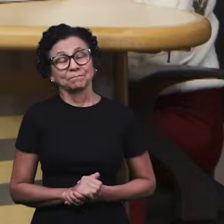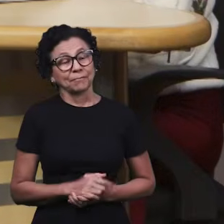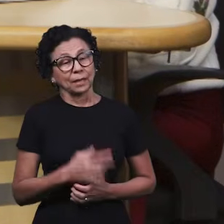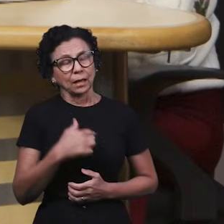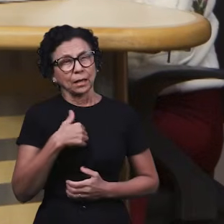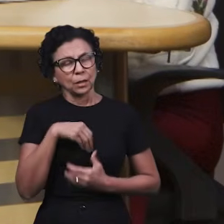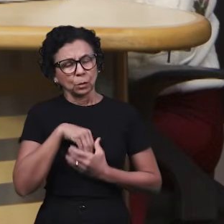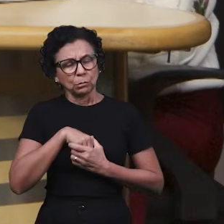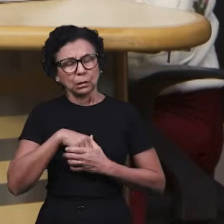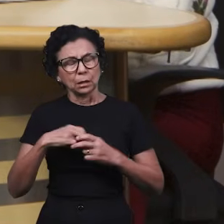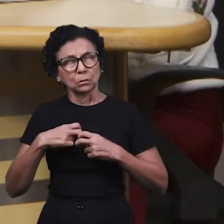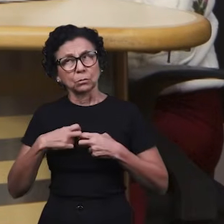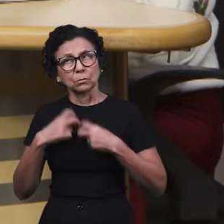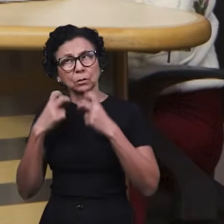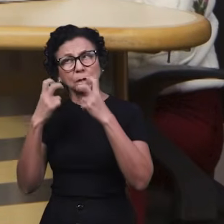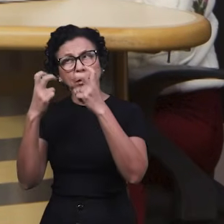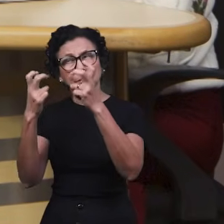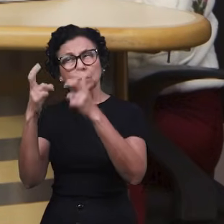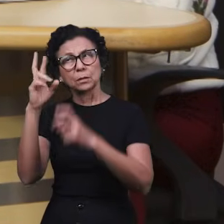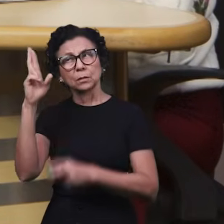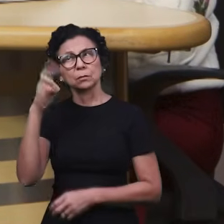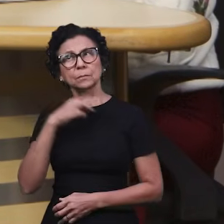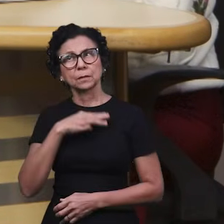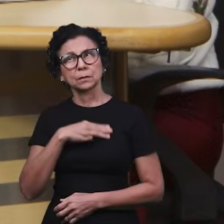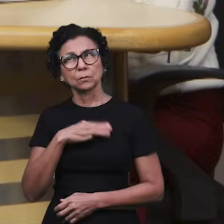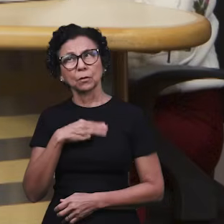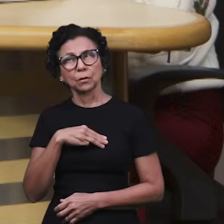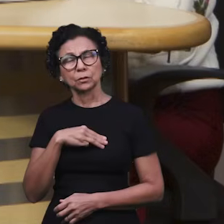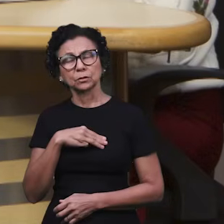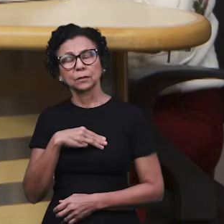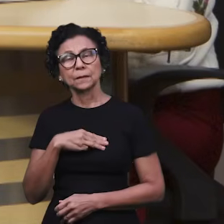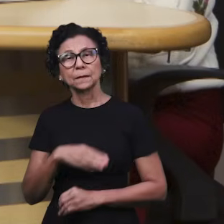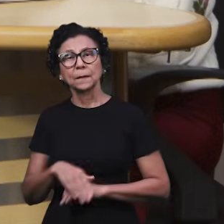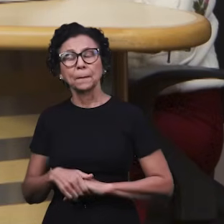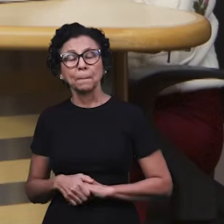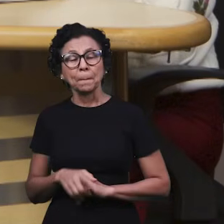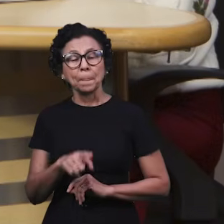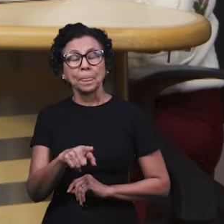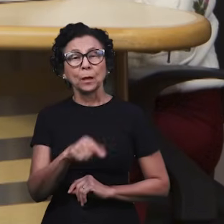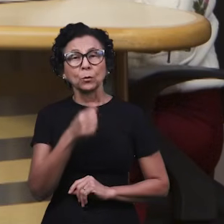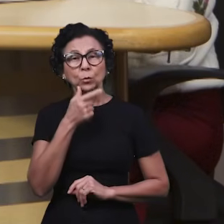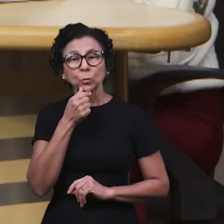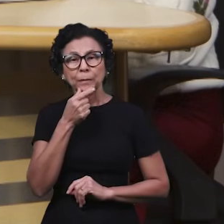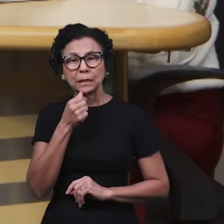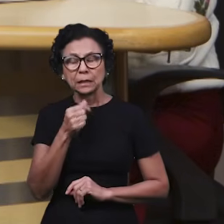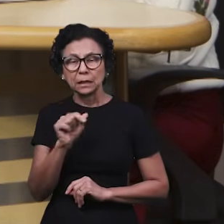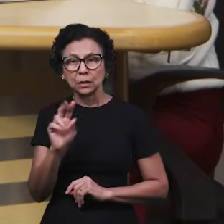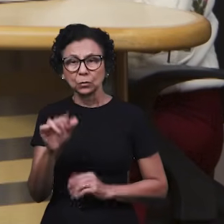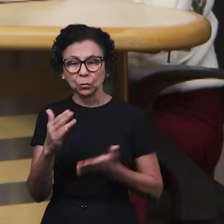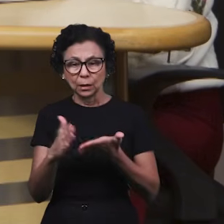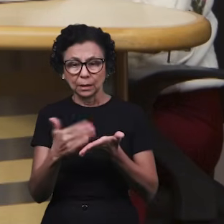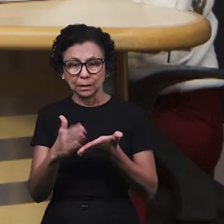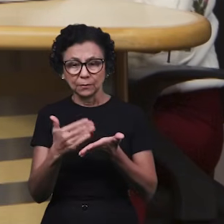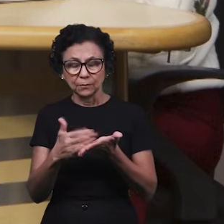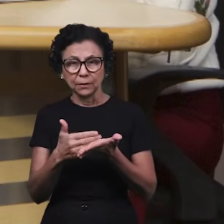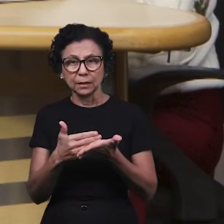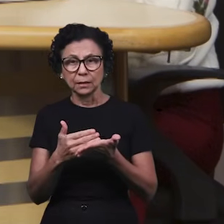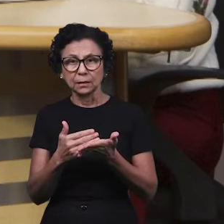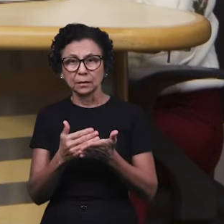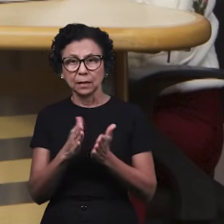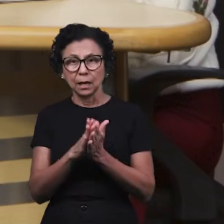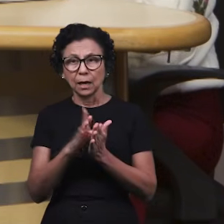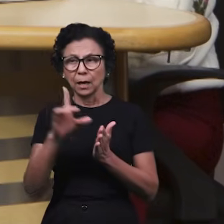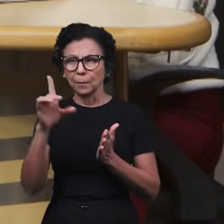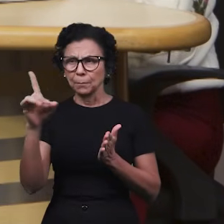clama ao Senhor, né? Senhor, tem misericórdia de nós. E quando ele viu o material na nossa mão, viu a revistinha, viu a